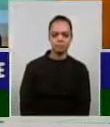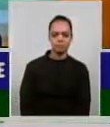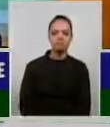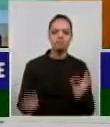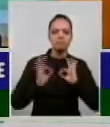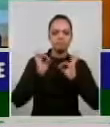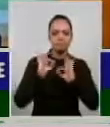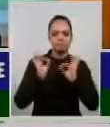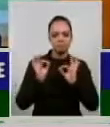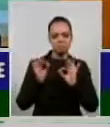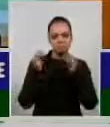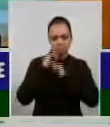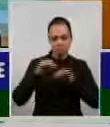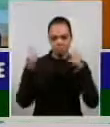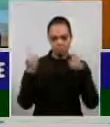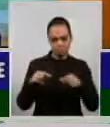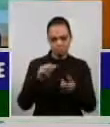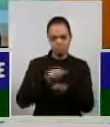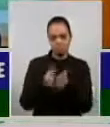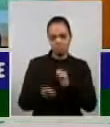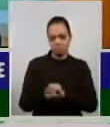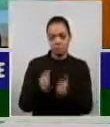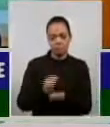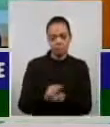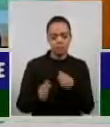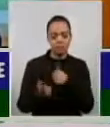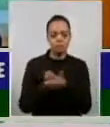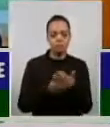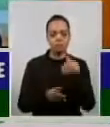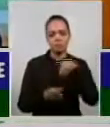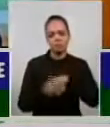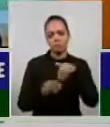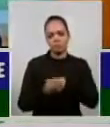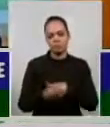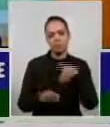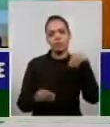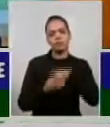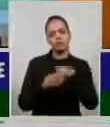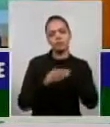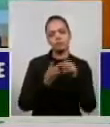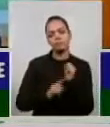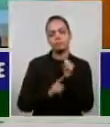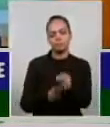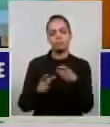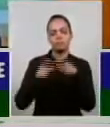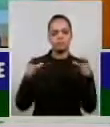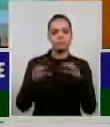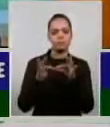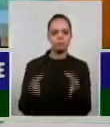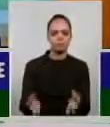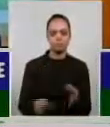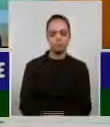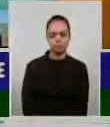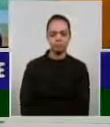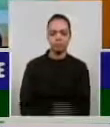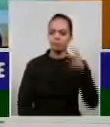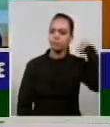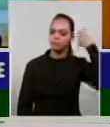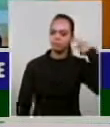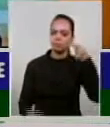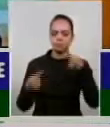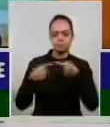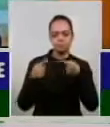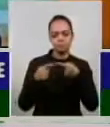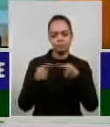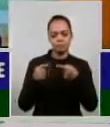Não havendo nenhuma retificação, eu coloco em votação. A votação é simbólica, maioria simples. Os